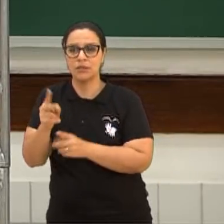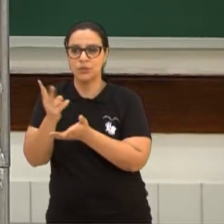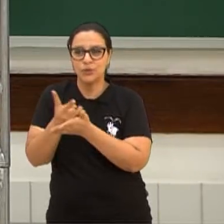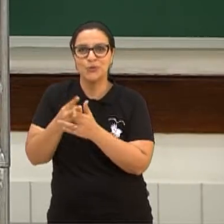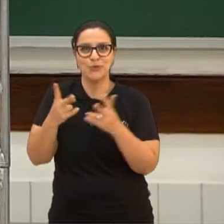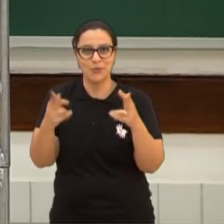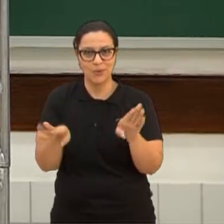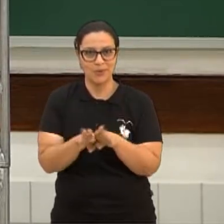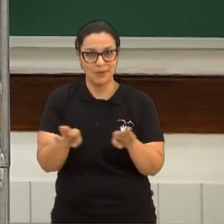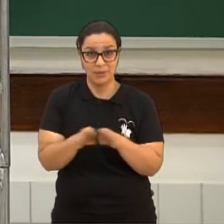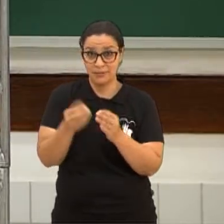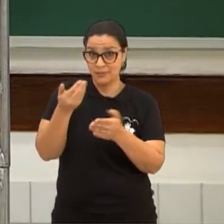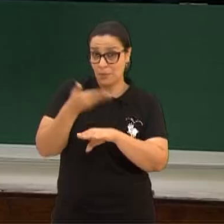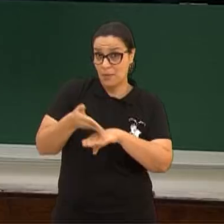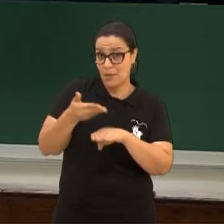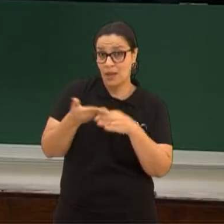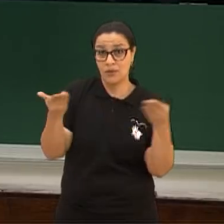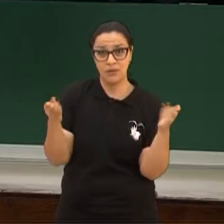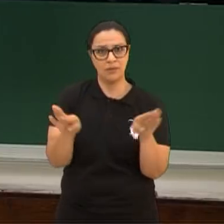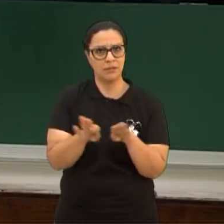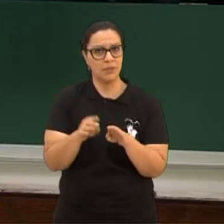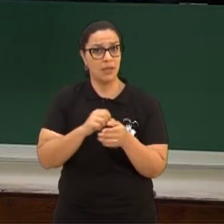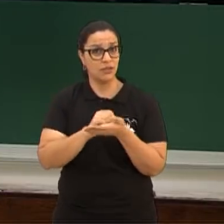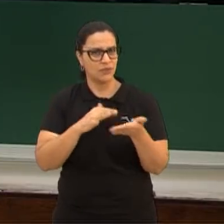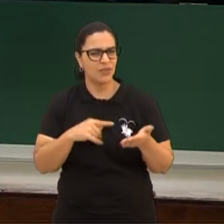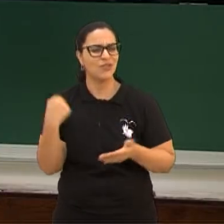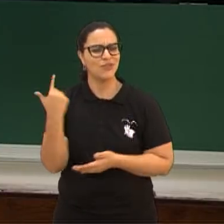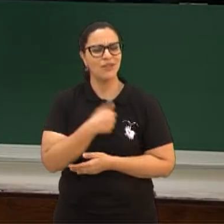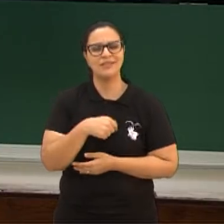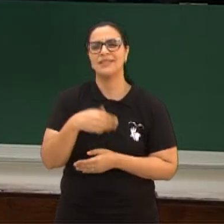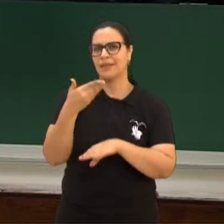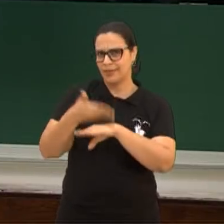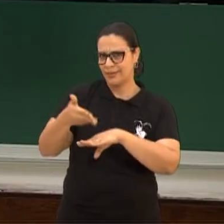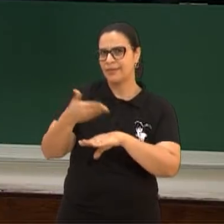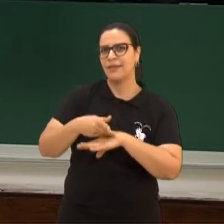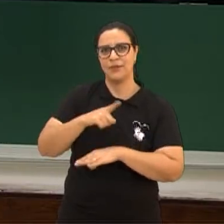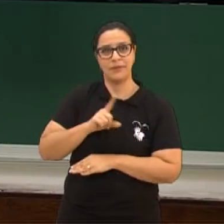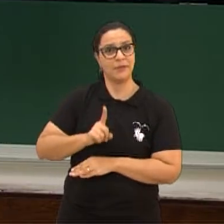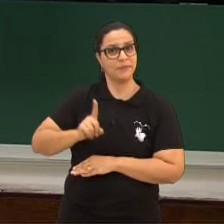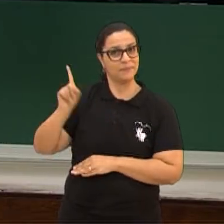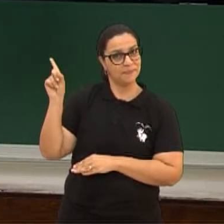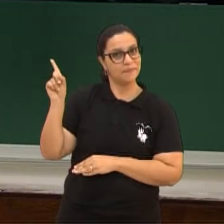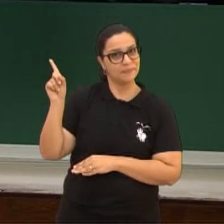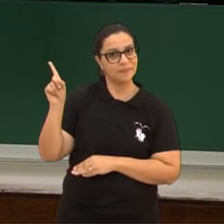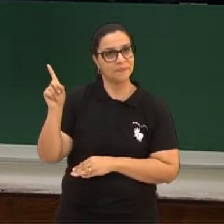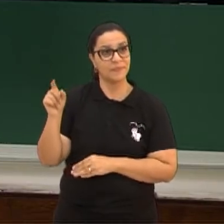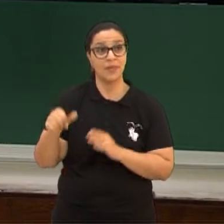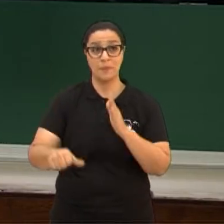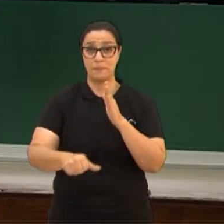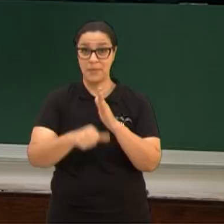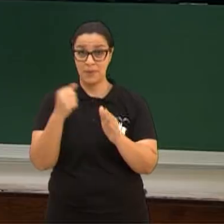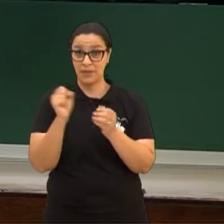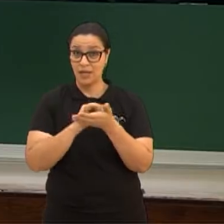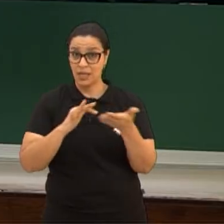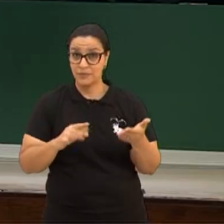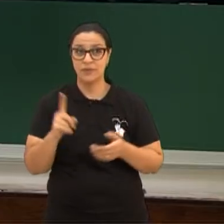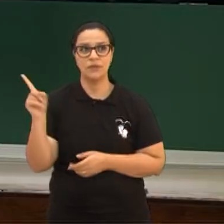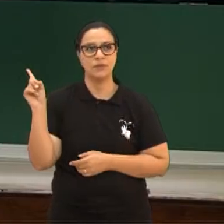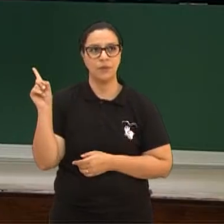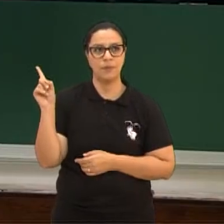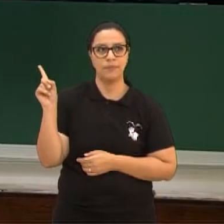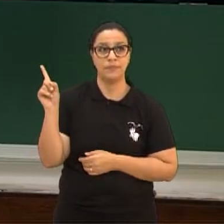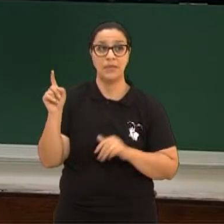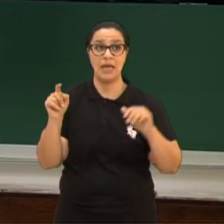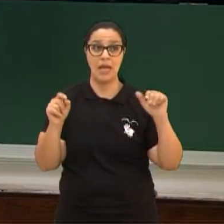nossos exercícios, então? Nos exercícios, a gente vai conseguir treinar. Então, olha lá. Primeiro deles,